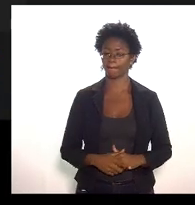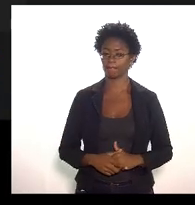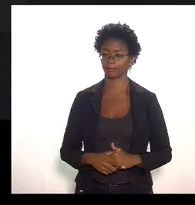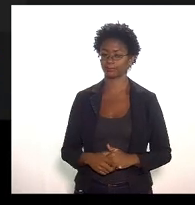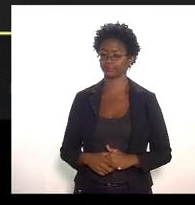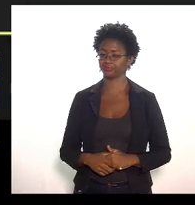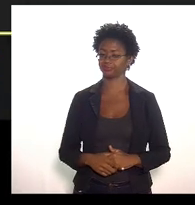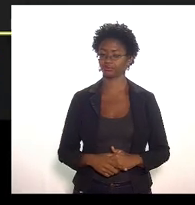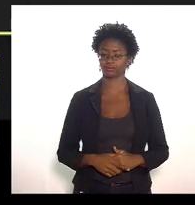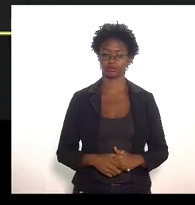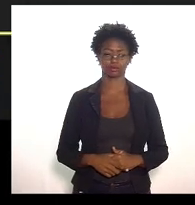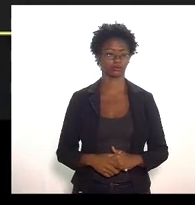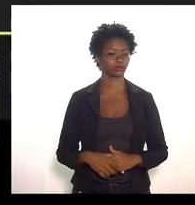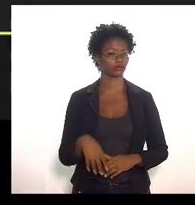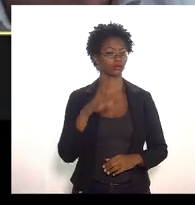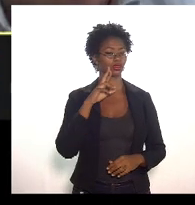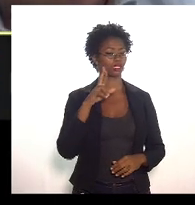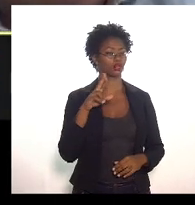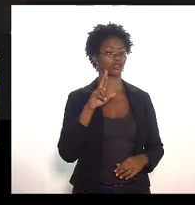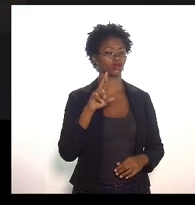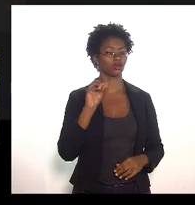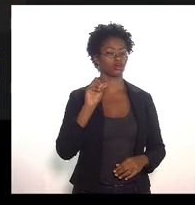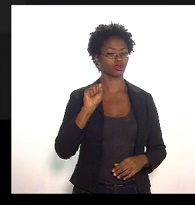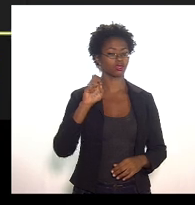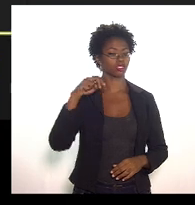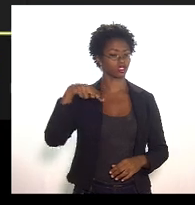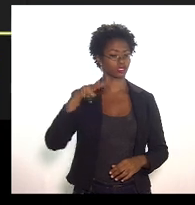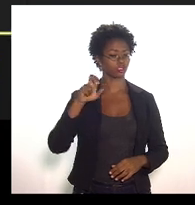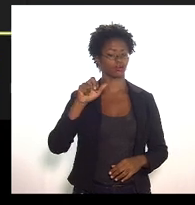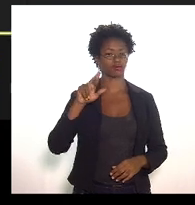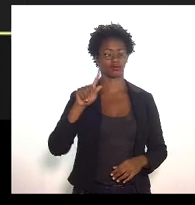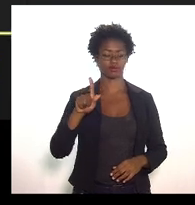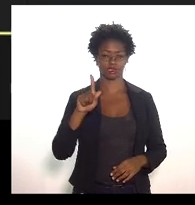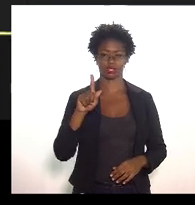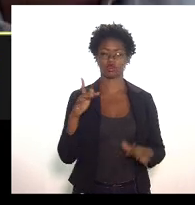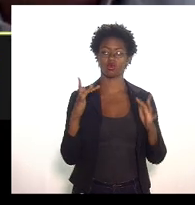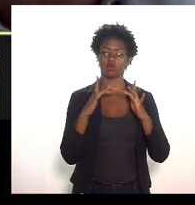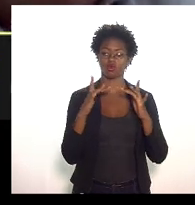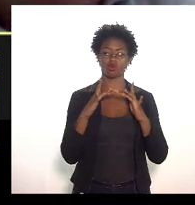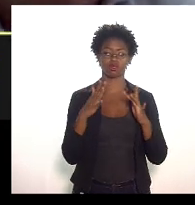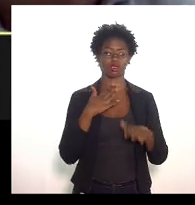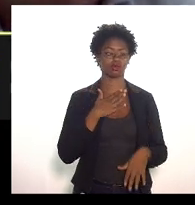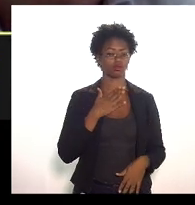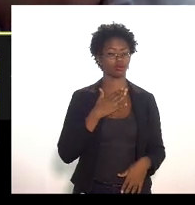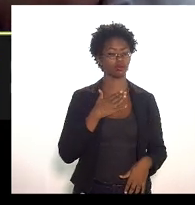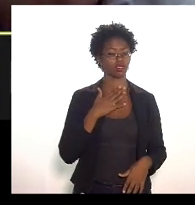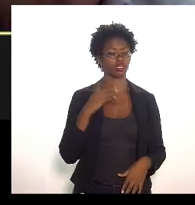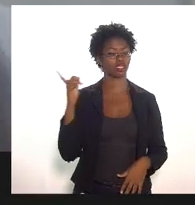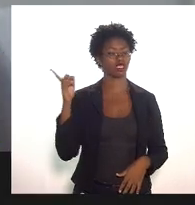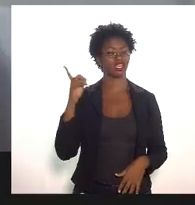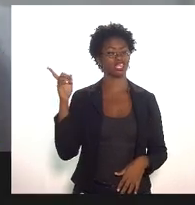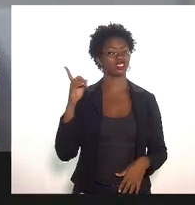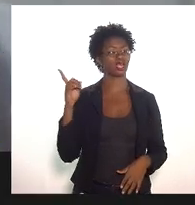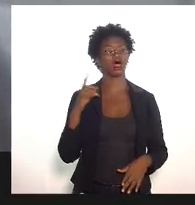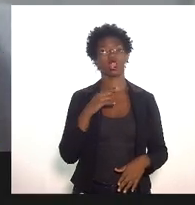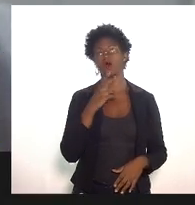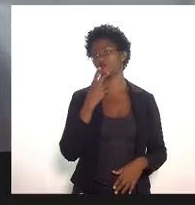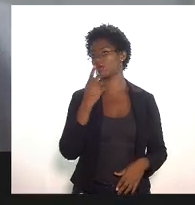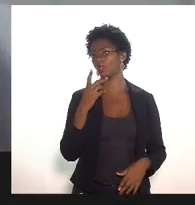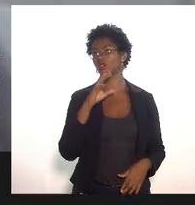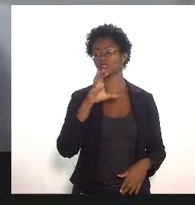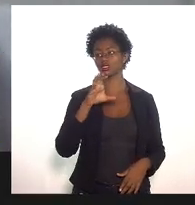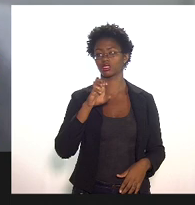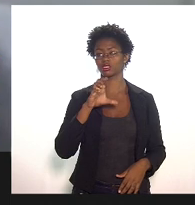O Rosenberg fez contato e está com impedimento, está com o siciliano fazendo